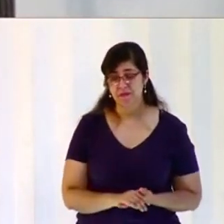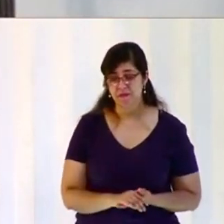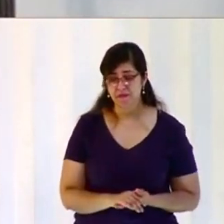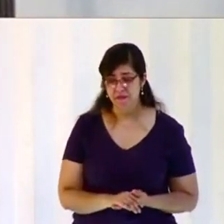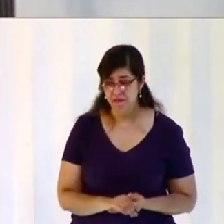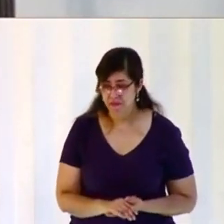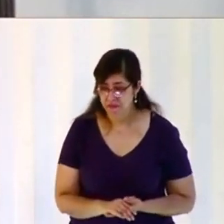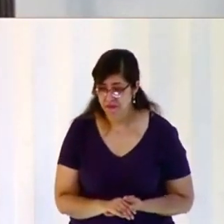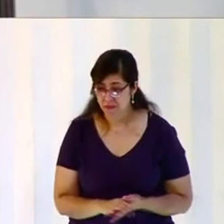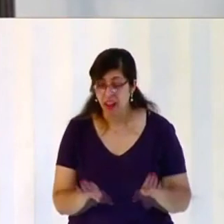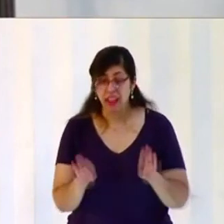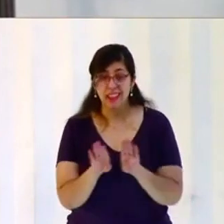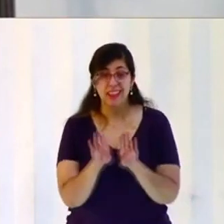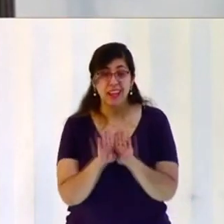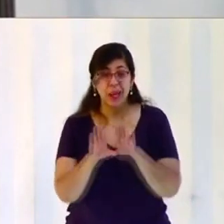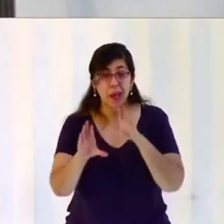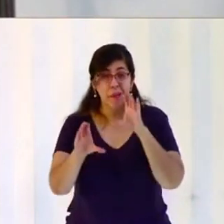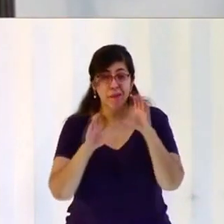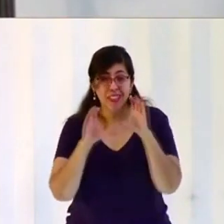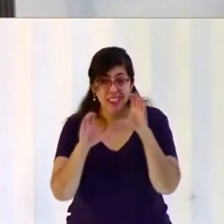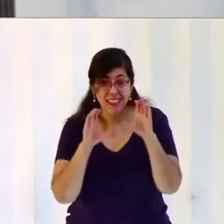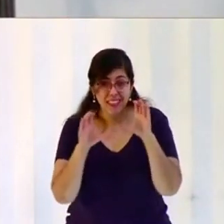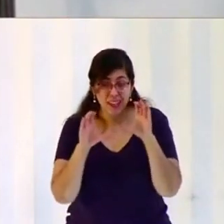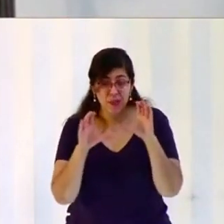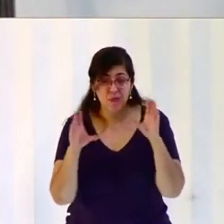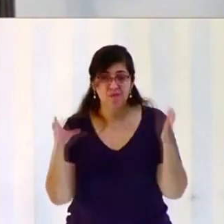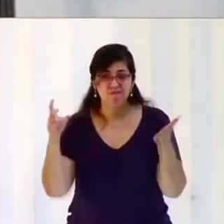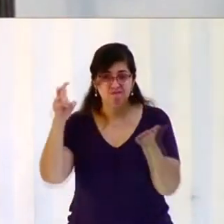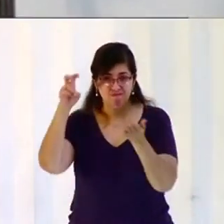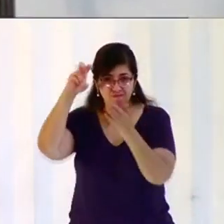outra canção antiga também, de joelho é melhor.